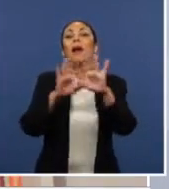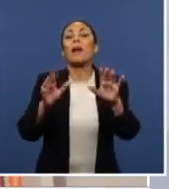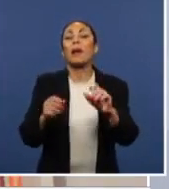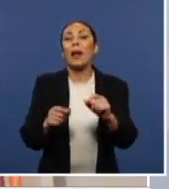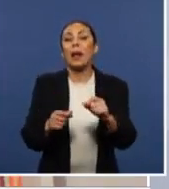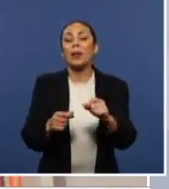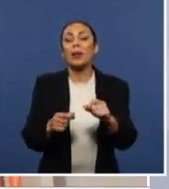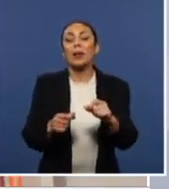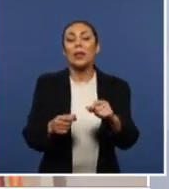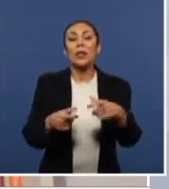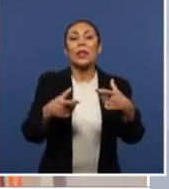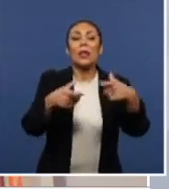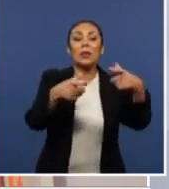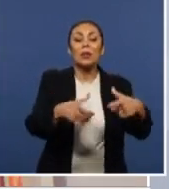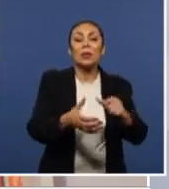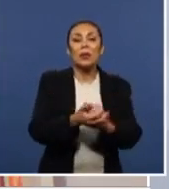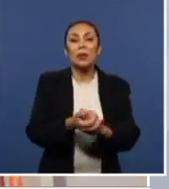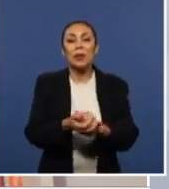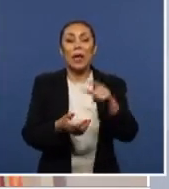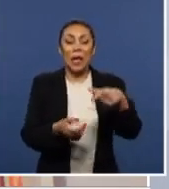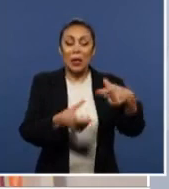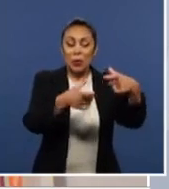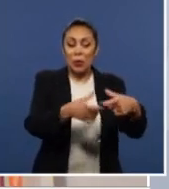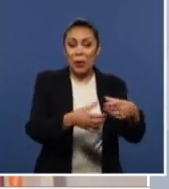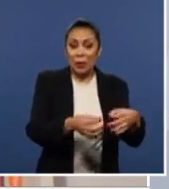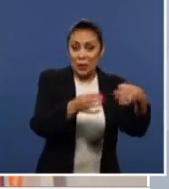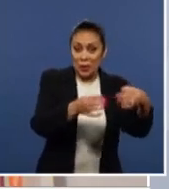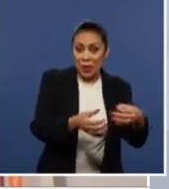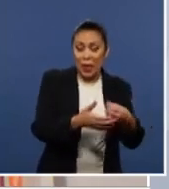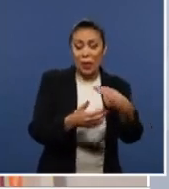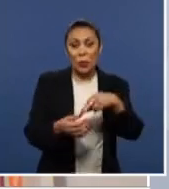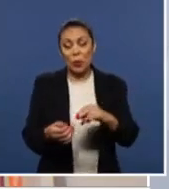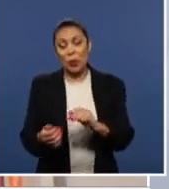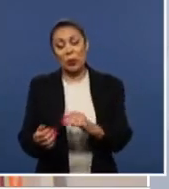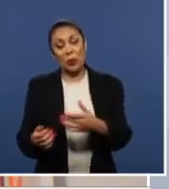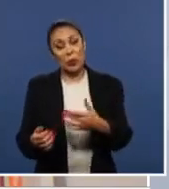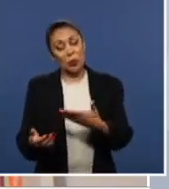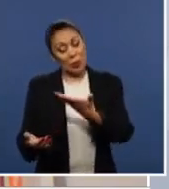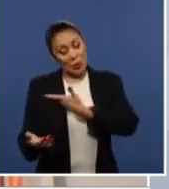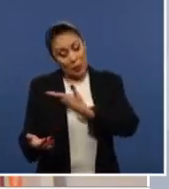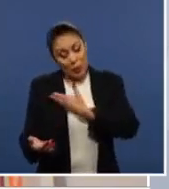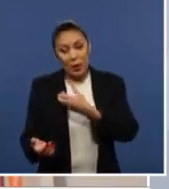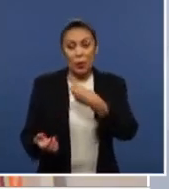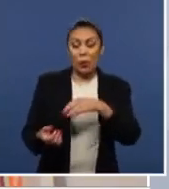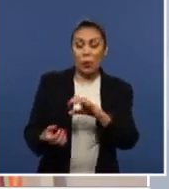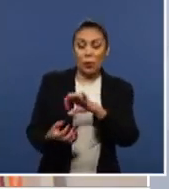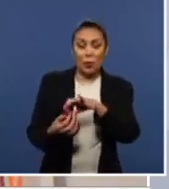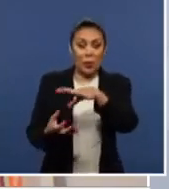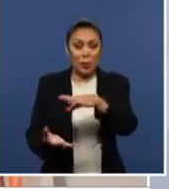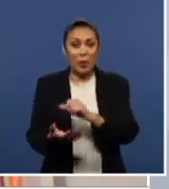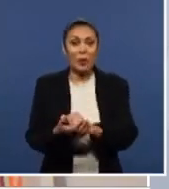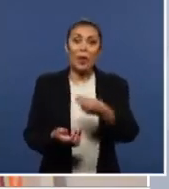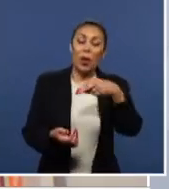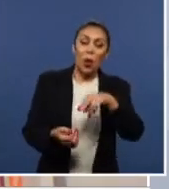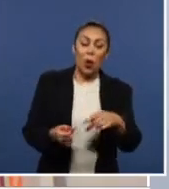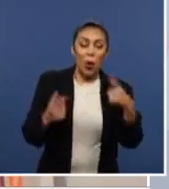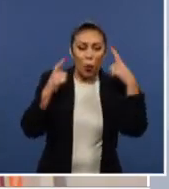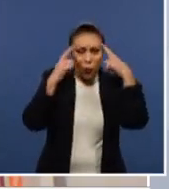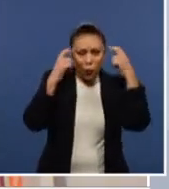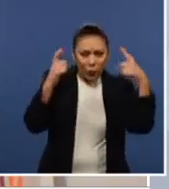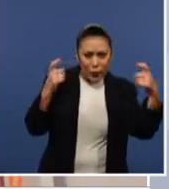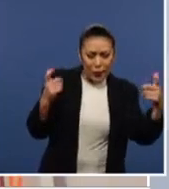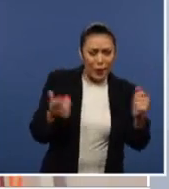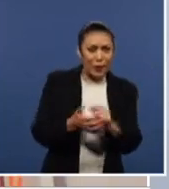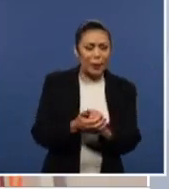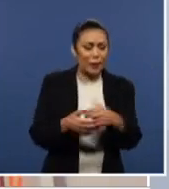está do lado da civilização, se está do lado da cordialidade, está do lado da democracia, ou está do lado da violência, da